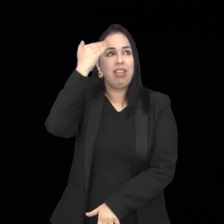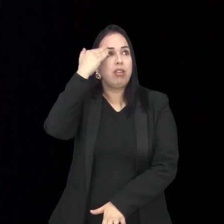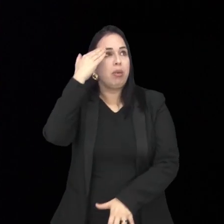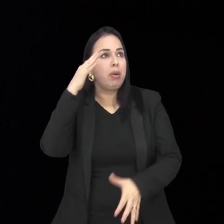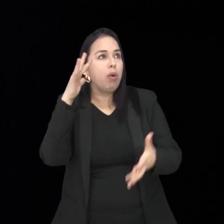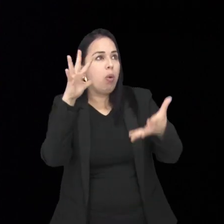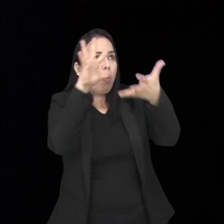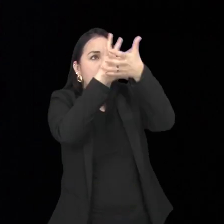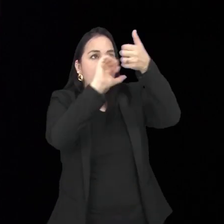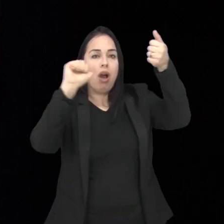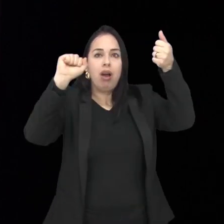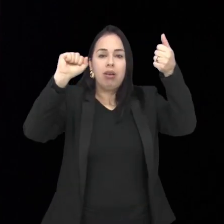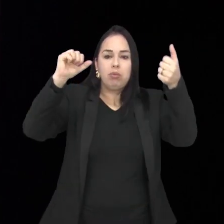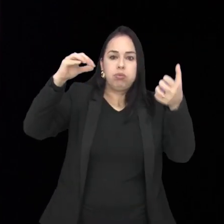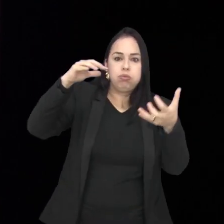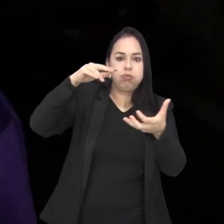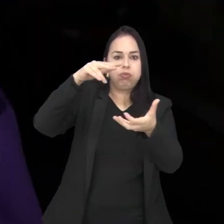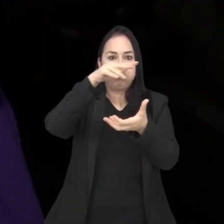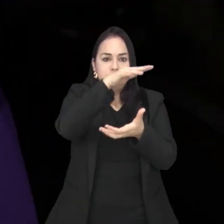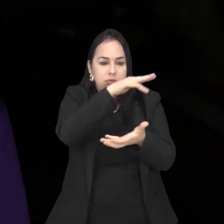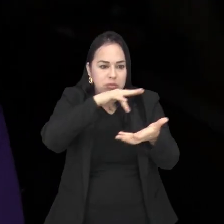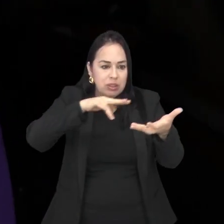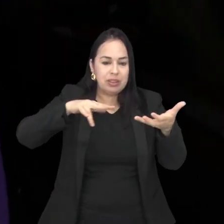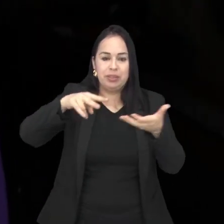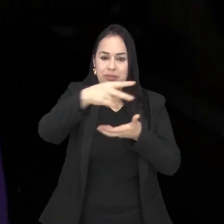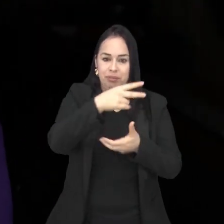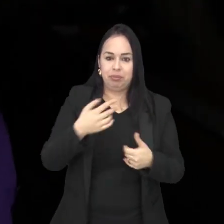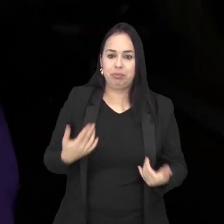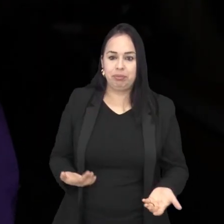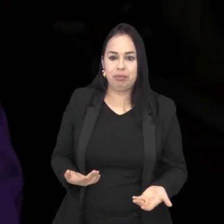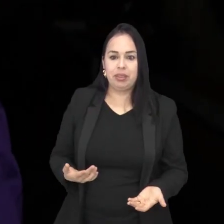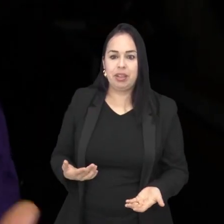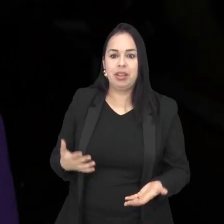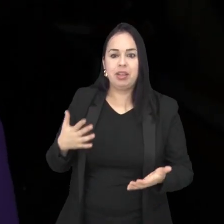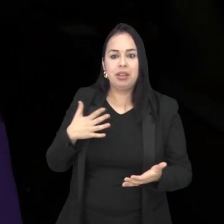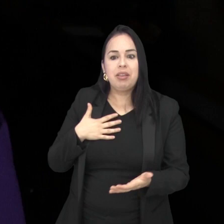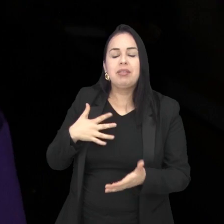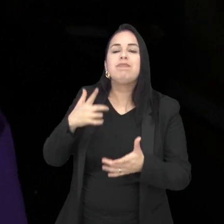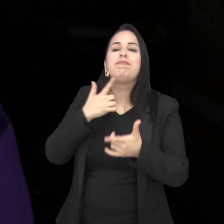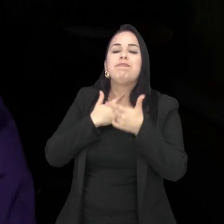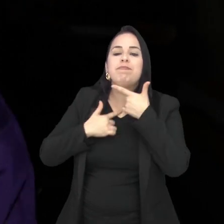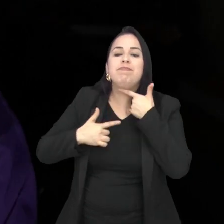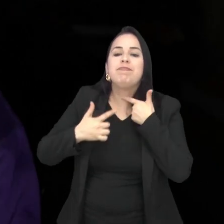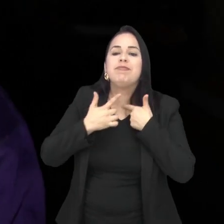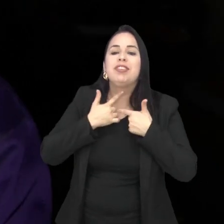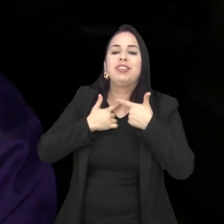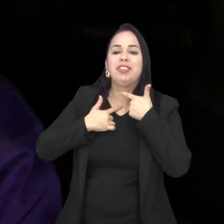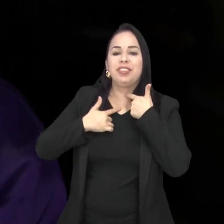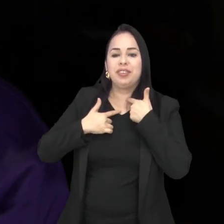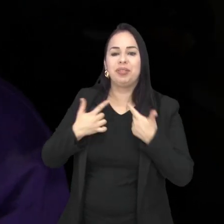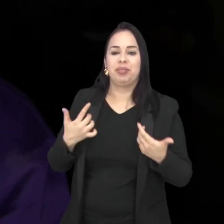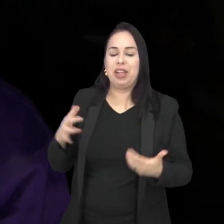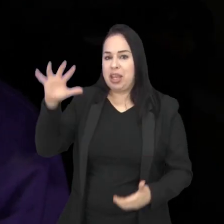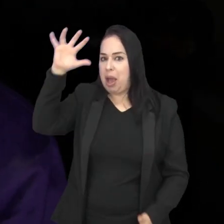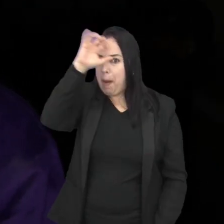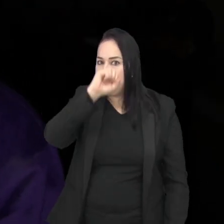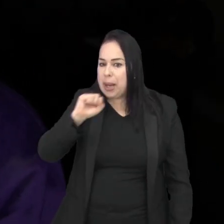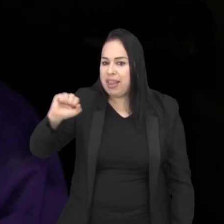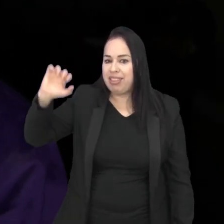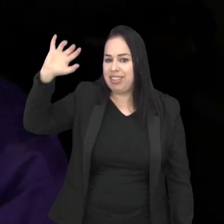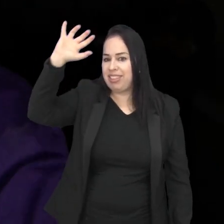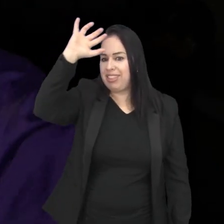entender os mistérios do universo. The best way to feel like you're in space is learn how to scuba